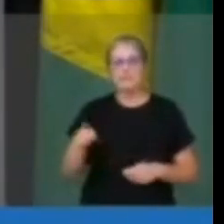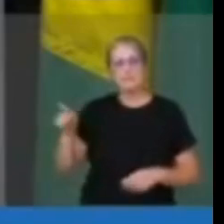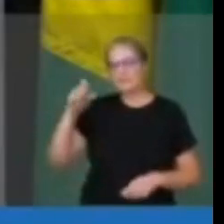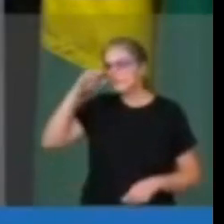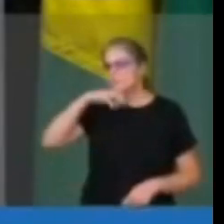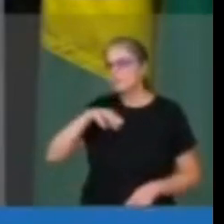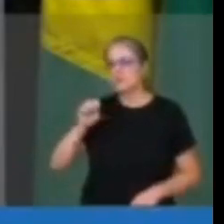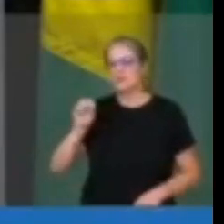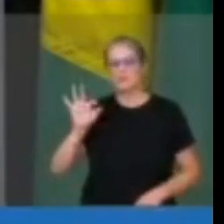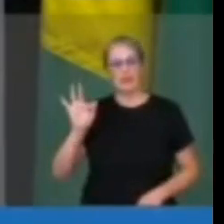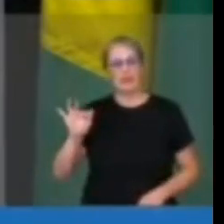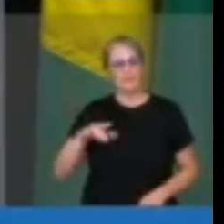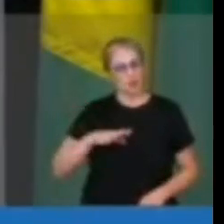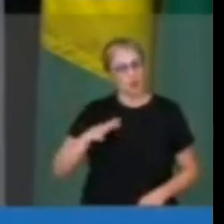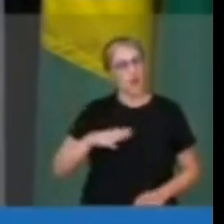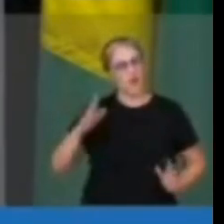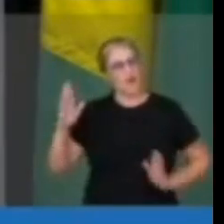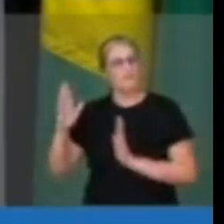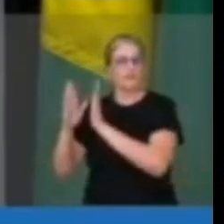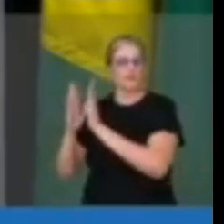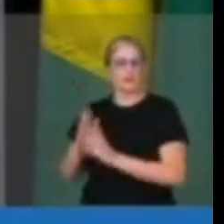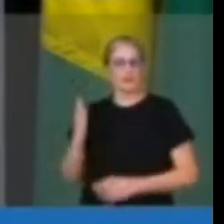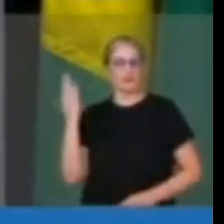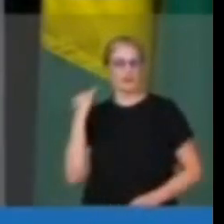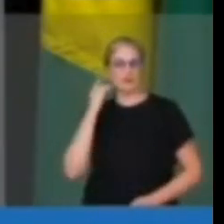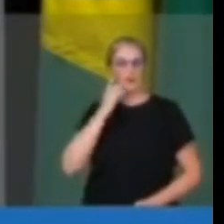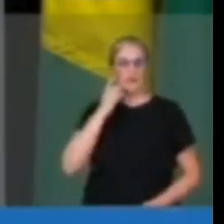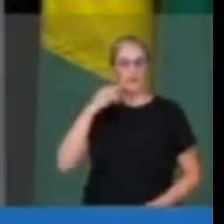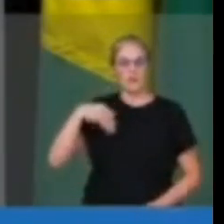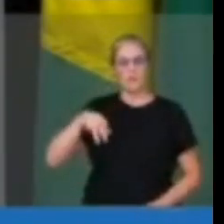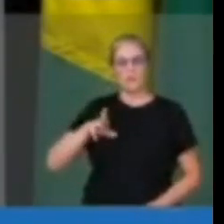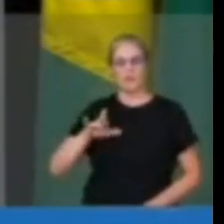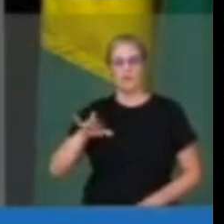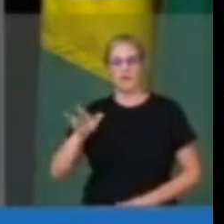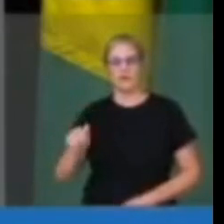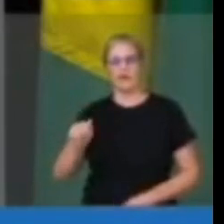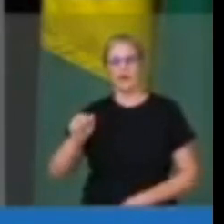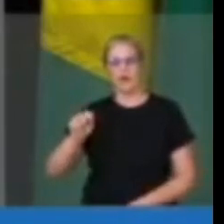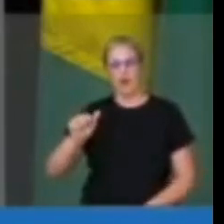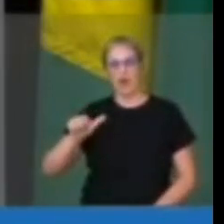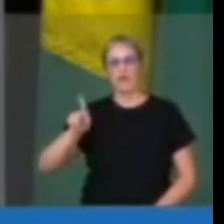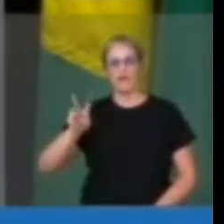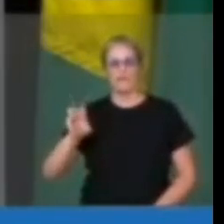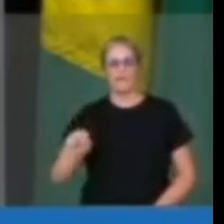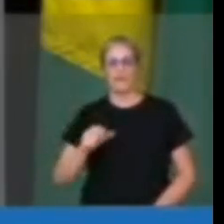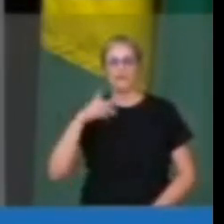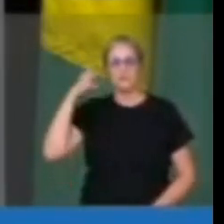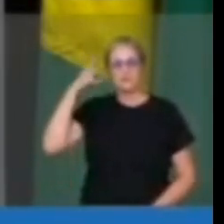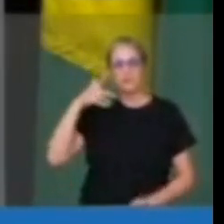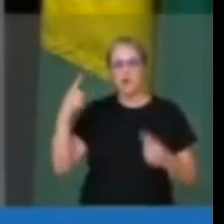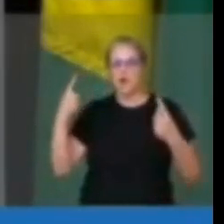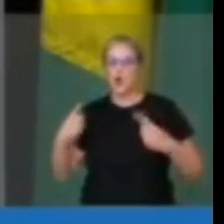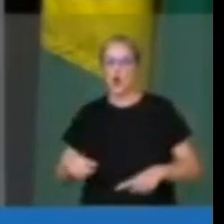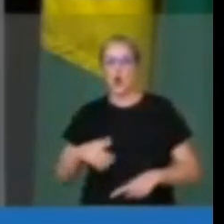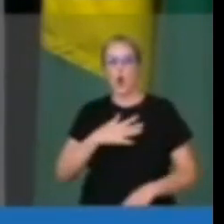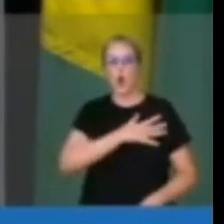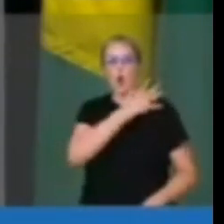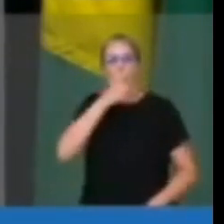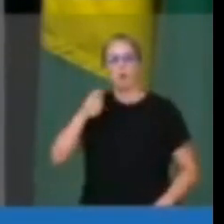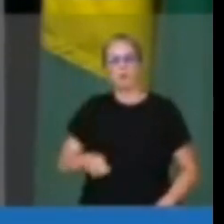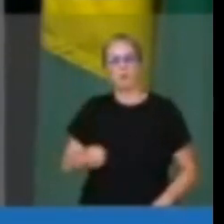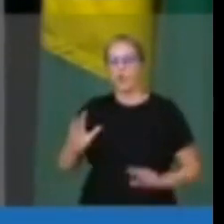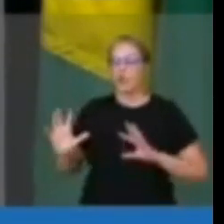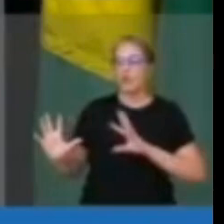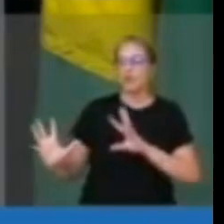quando o deputado Márcio Moreira Alves fez um discurso da tribuna contra o regime militar, ele uniu todas as correntes